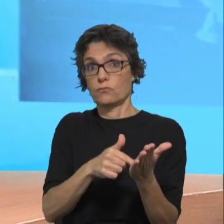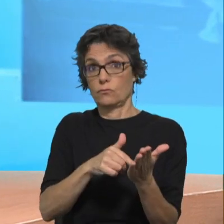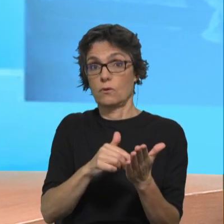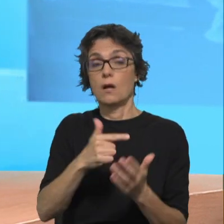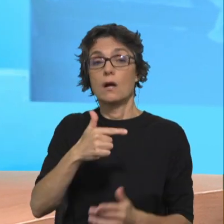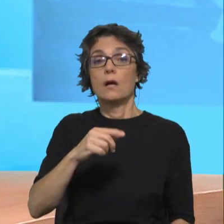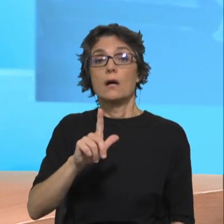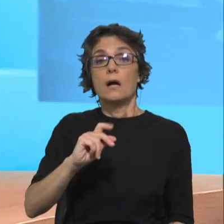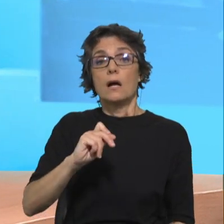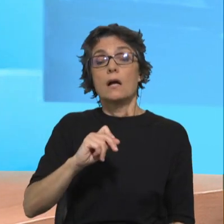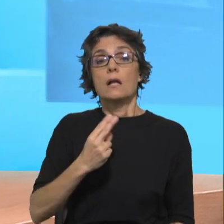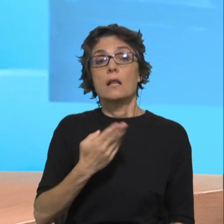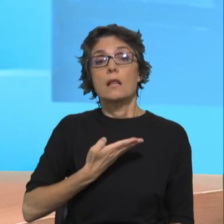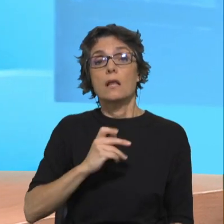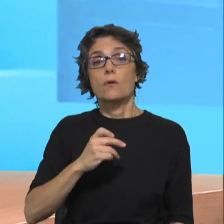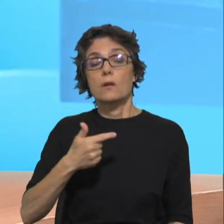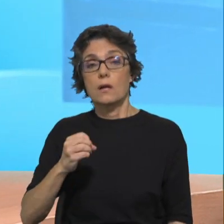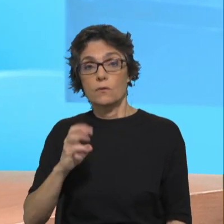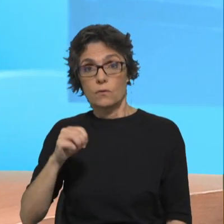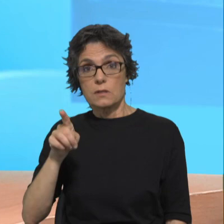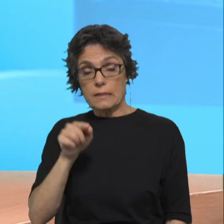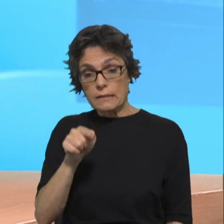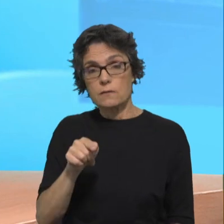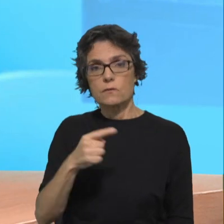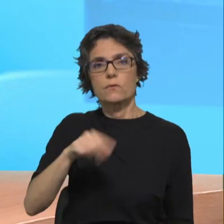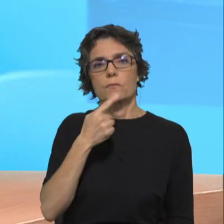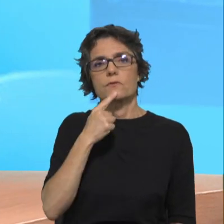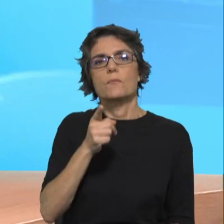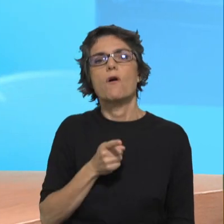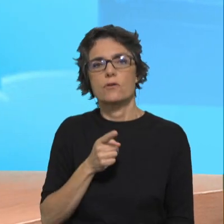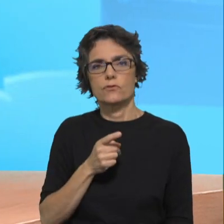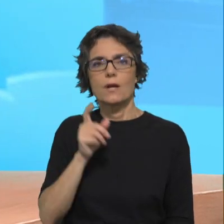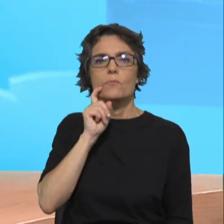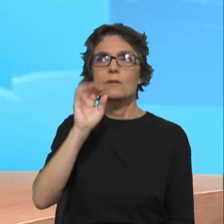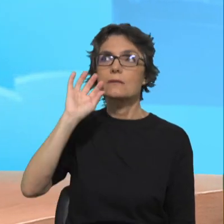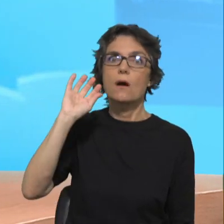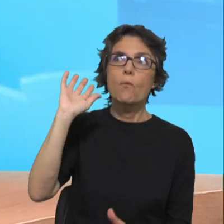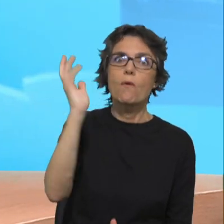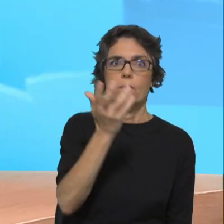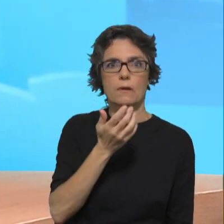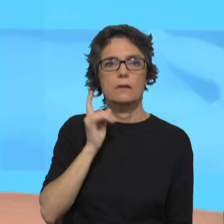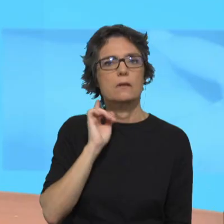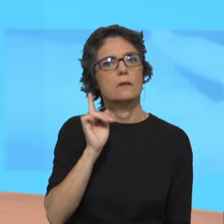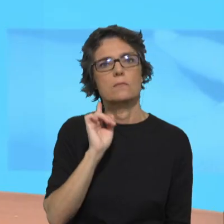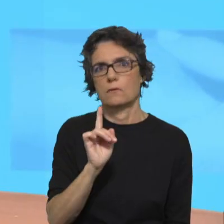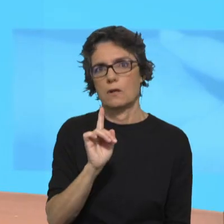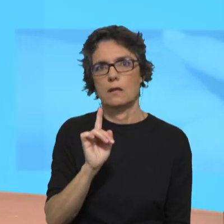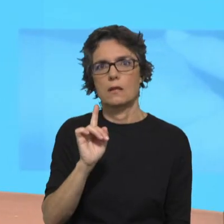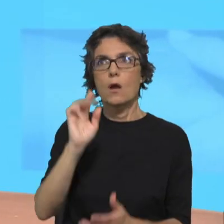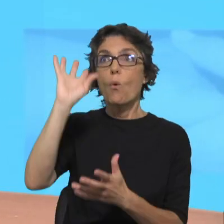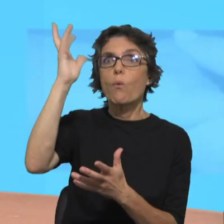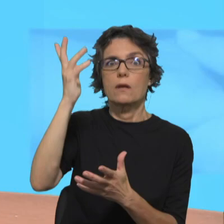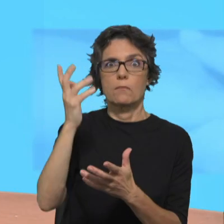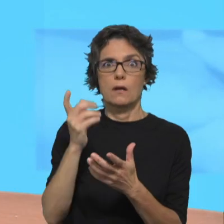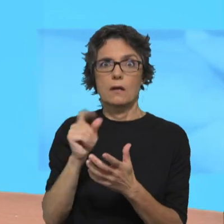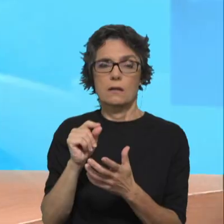o texto, não é? Convém ler o texto, perceberemos que é uma ecologia que inclui o ambiente e o clima, portanto também